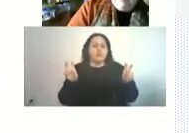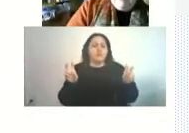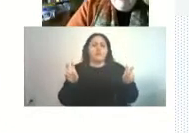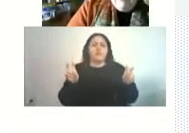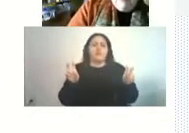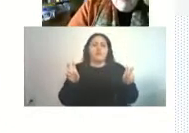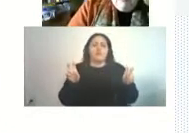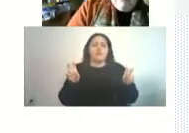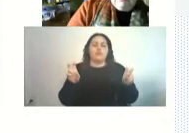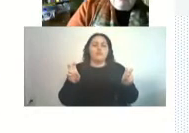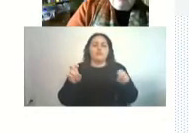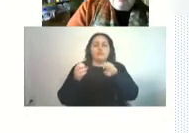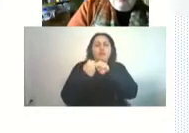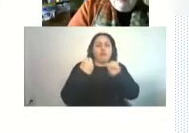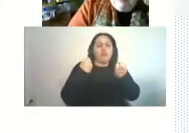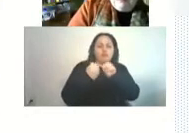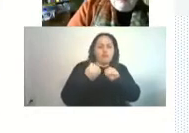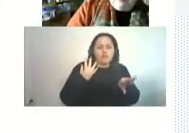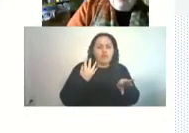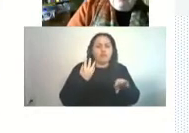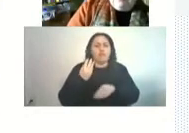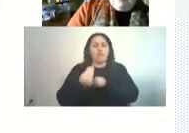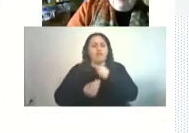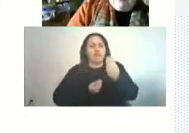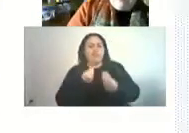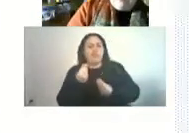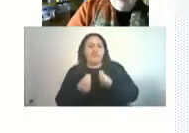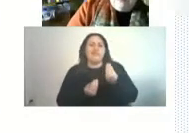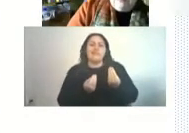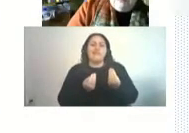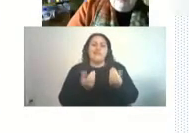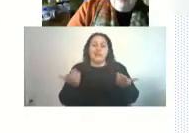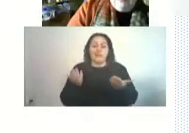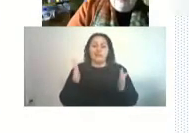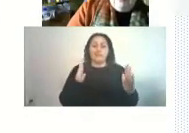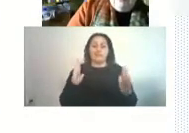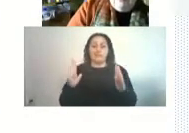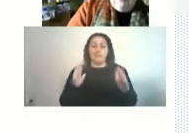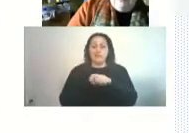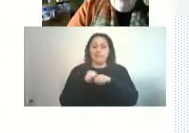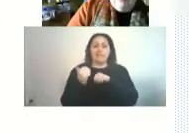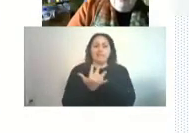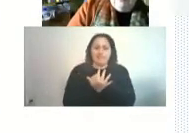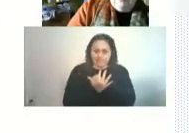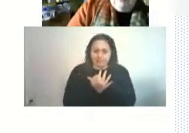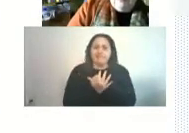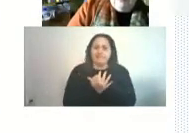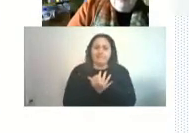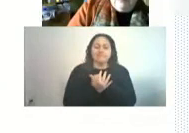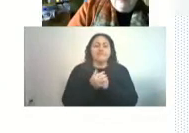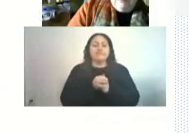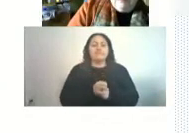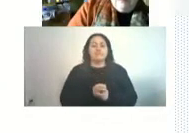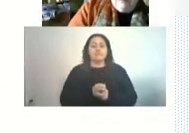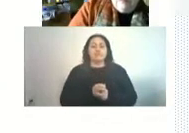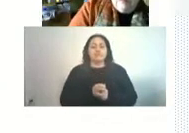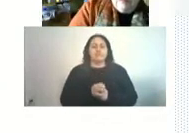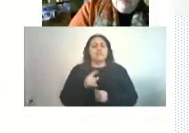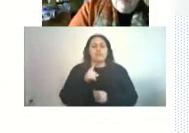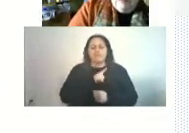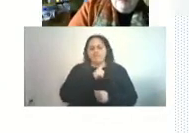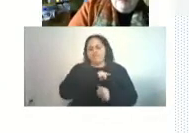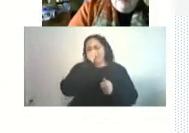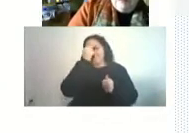toda da educação à distância, né, no contexto que nós estamos vivendo de pandemia. Então, nós teremos muitas